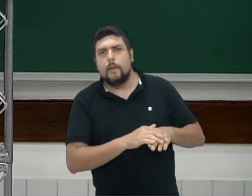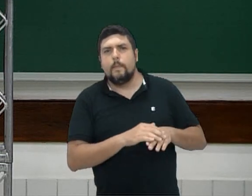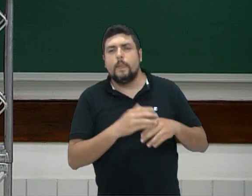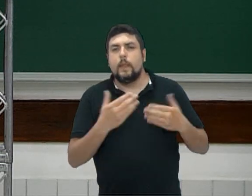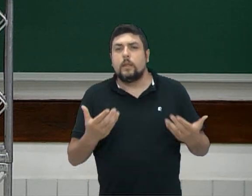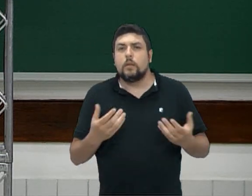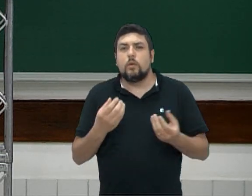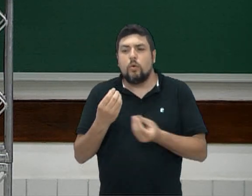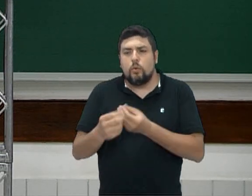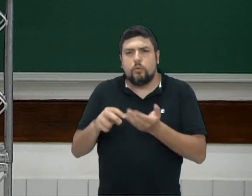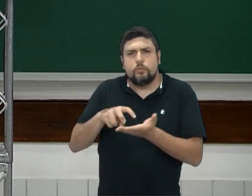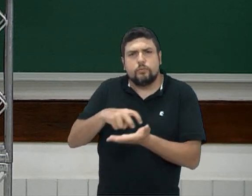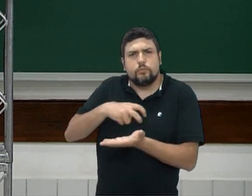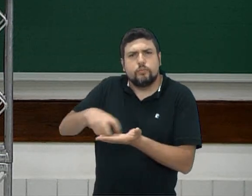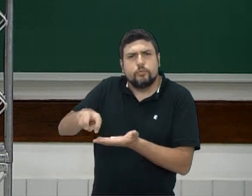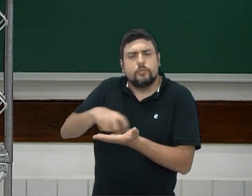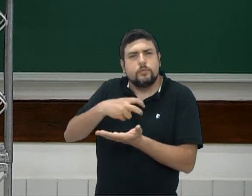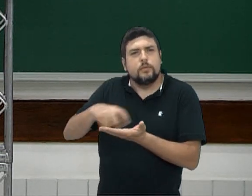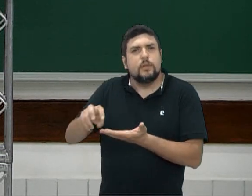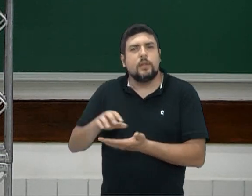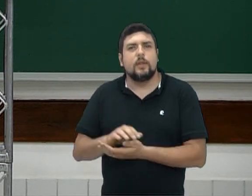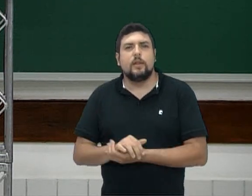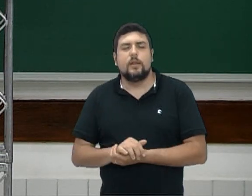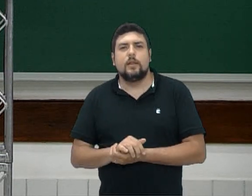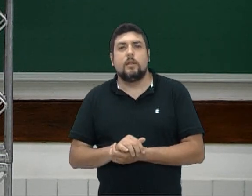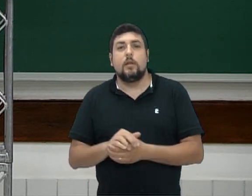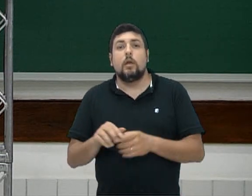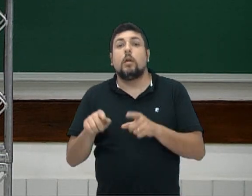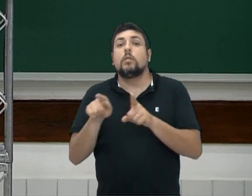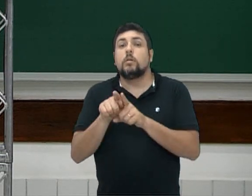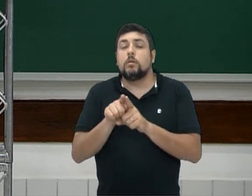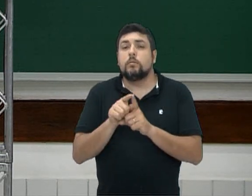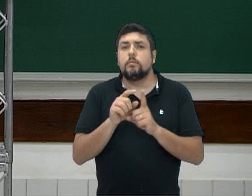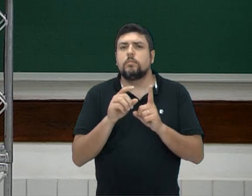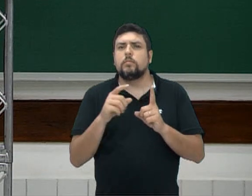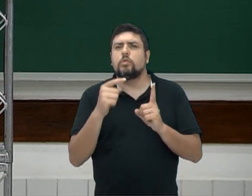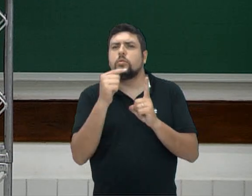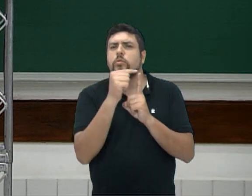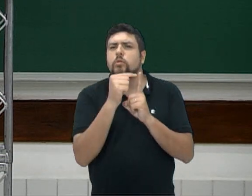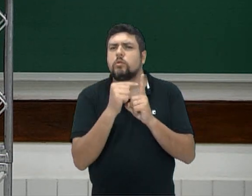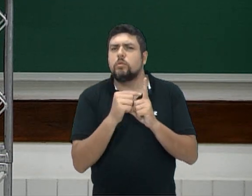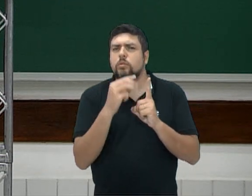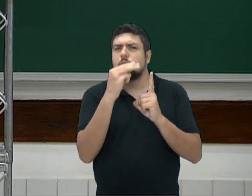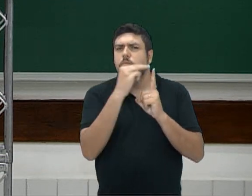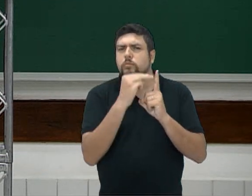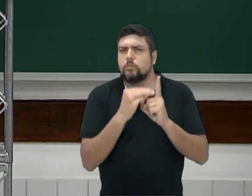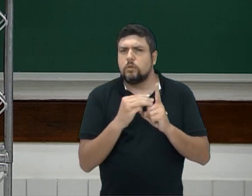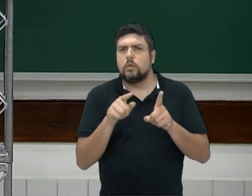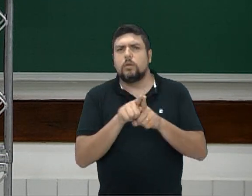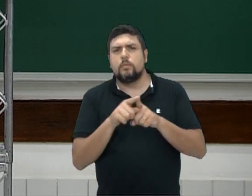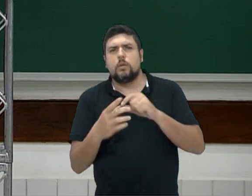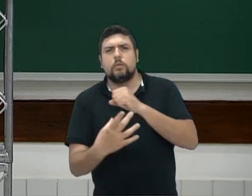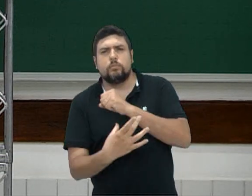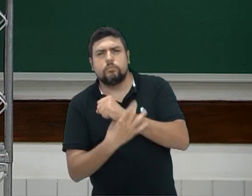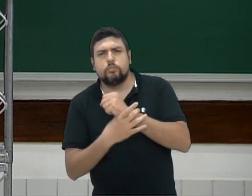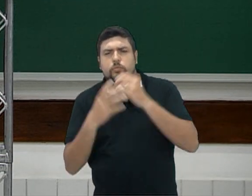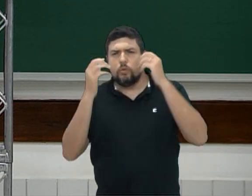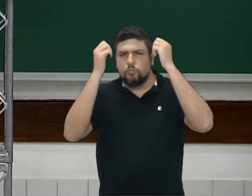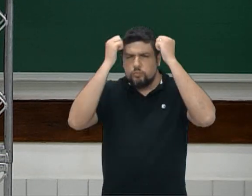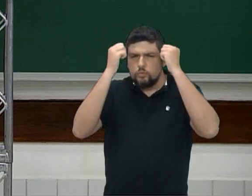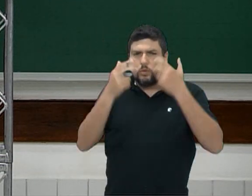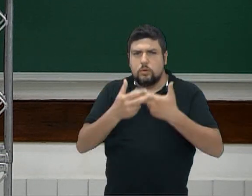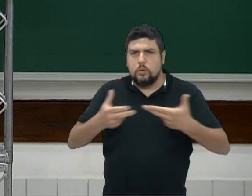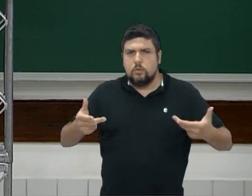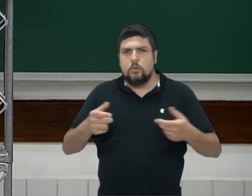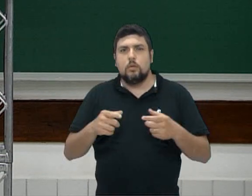dessa modalidade. É tão importante também saber quais são as modalidades, quais são os equipamentos de segurança, que é um esporte olímpico. Então, hoje ele é um esporte